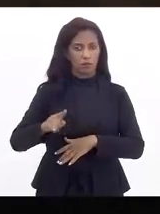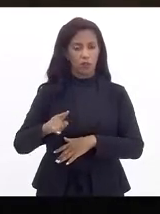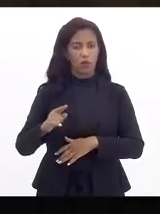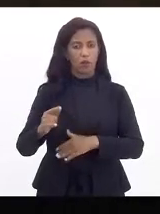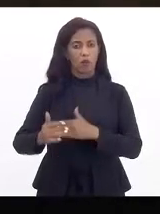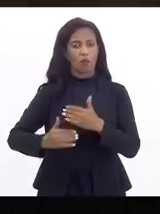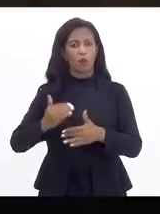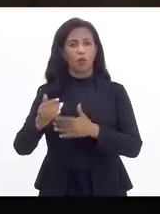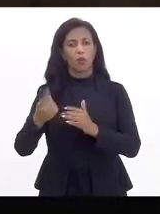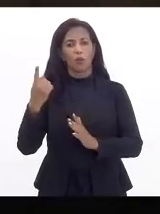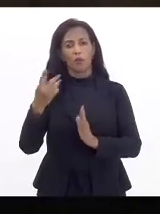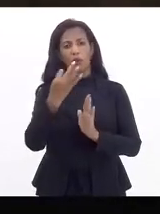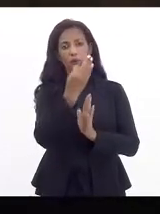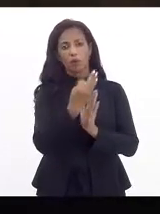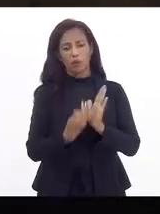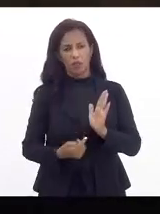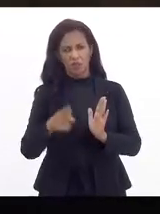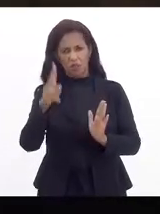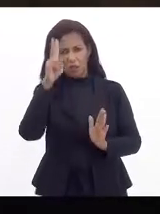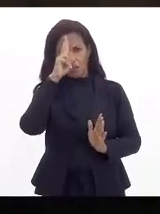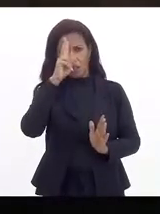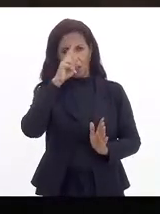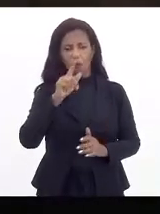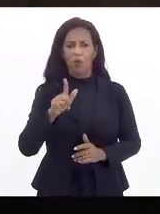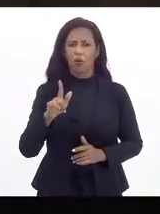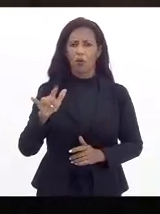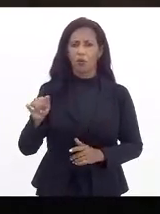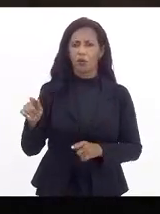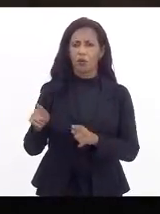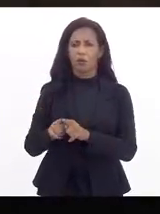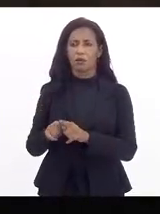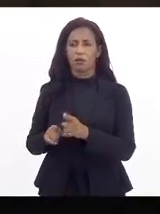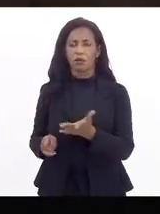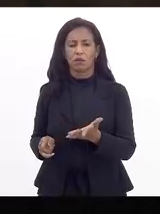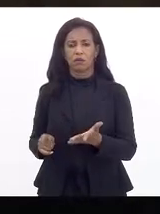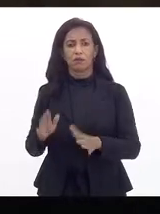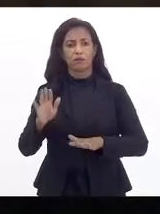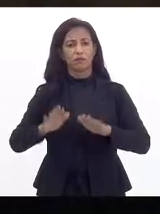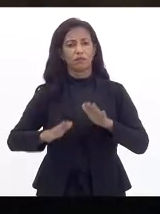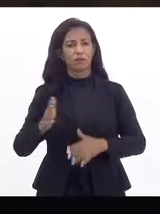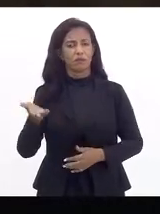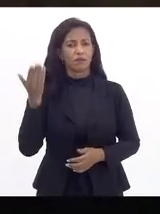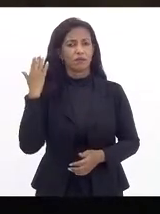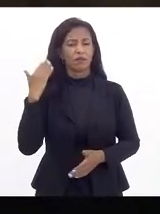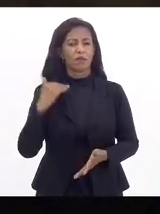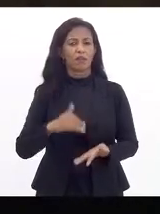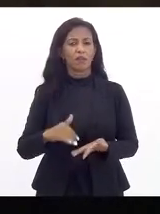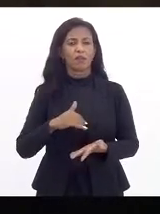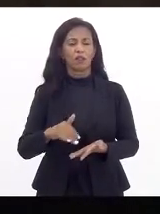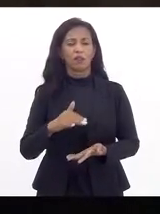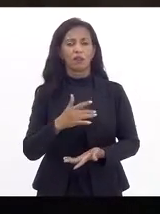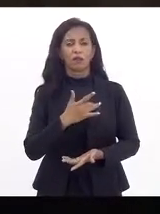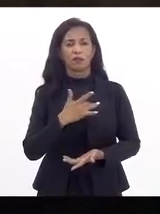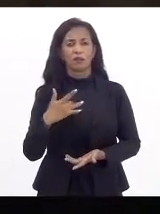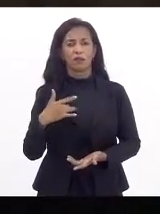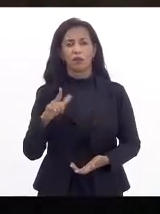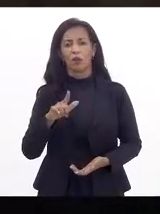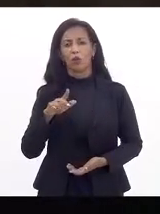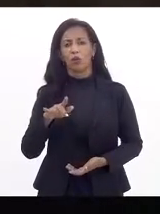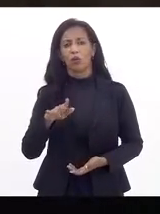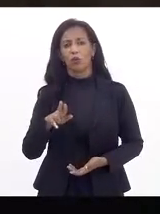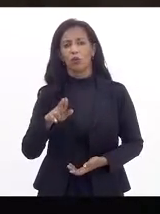construir o primeiro texto, Vossa Excelência se lembra, Lucinha também, né? Ainda à época do secretário de Saúde, doutor